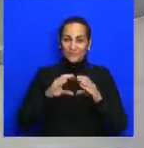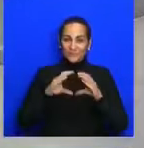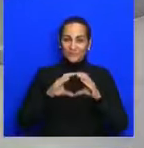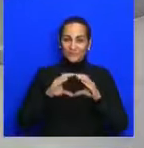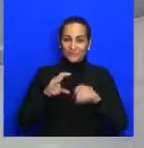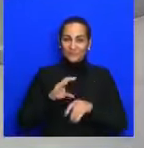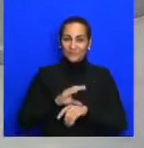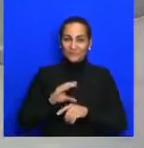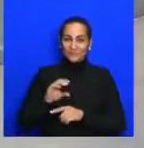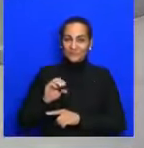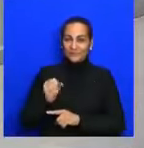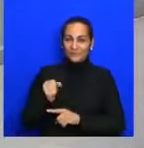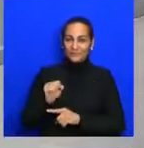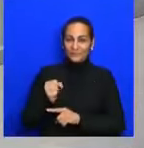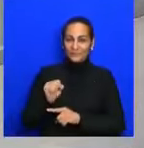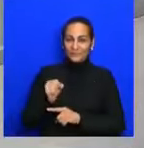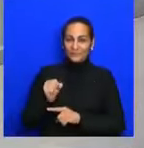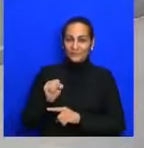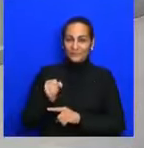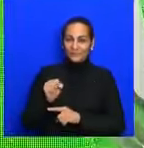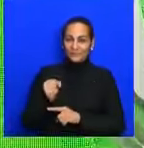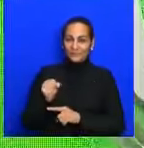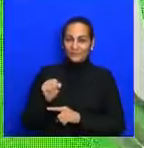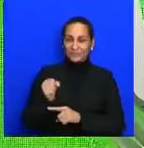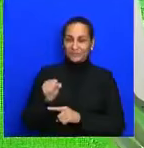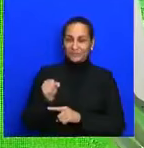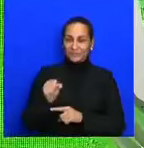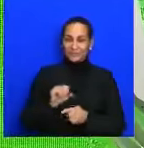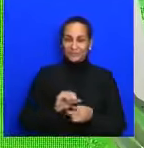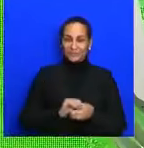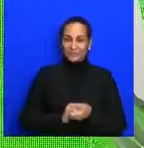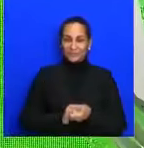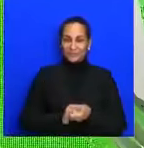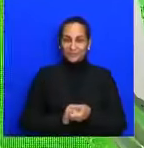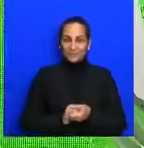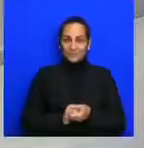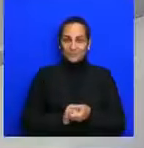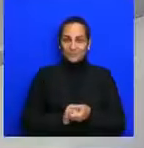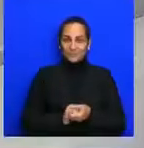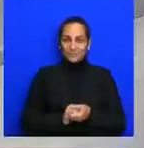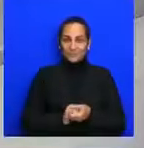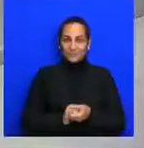Bola cinza, número 8.